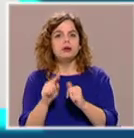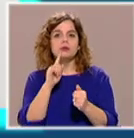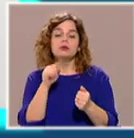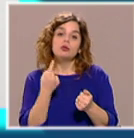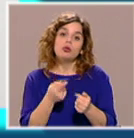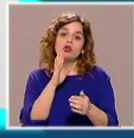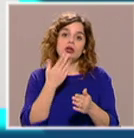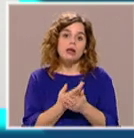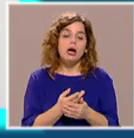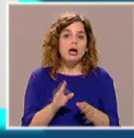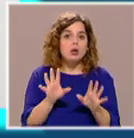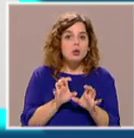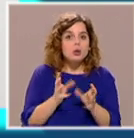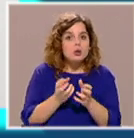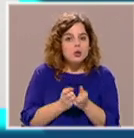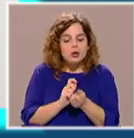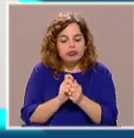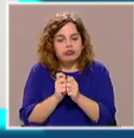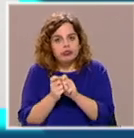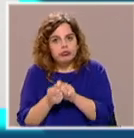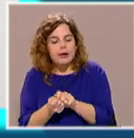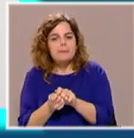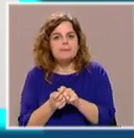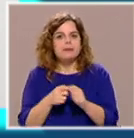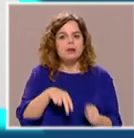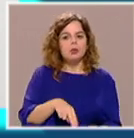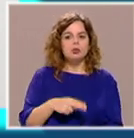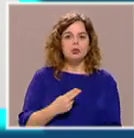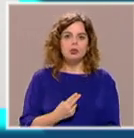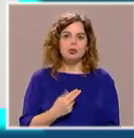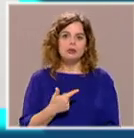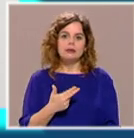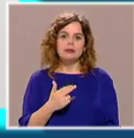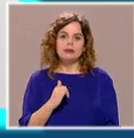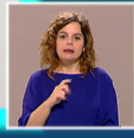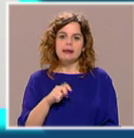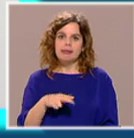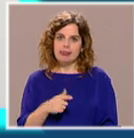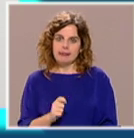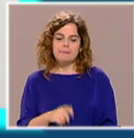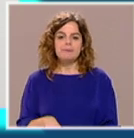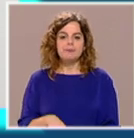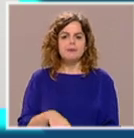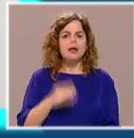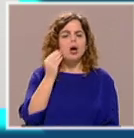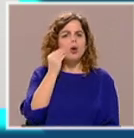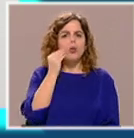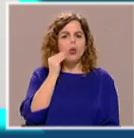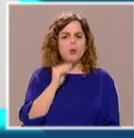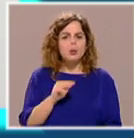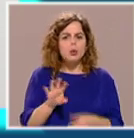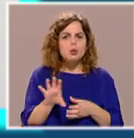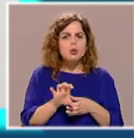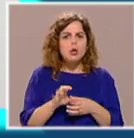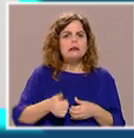absorvidos e assimilados na sua forma mais simples, os nutrientes. A absorção acontece principalmente